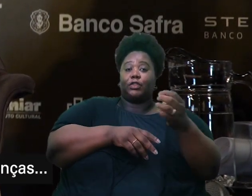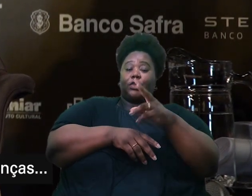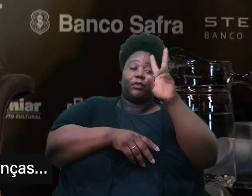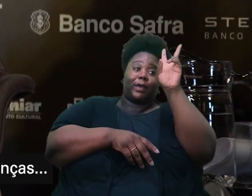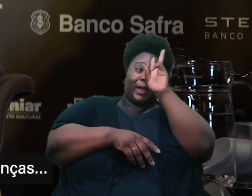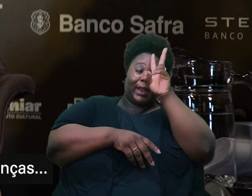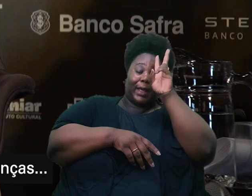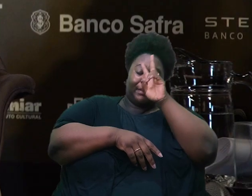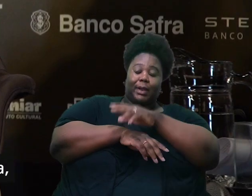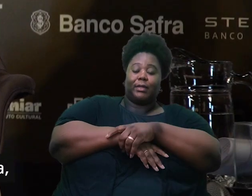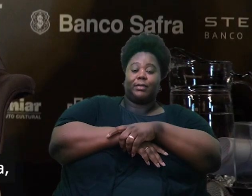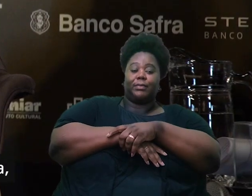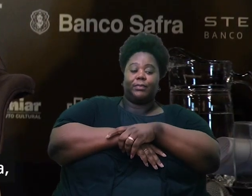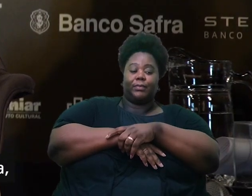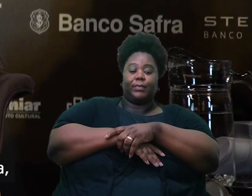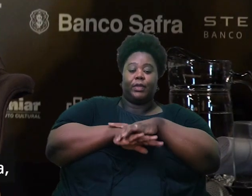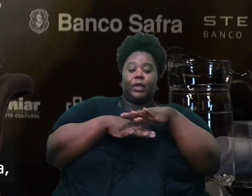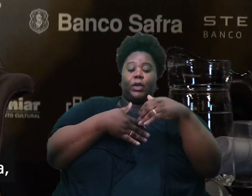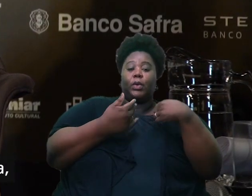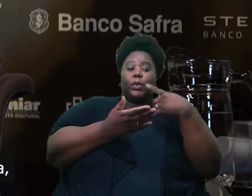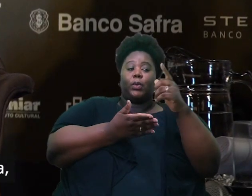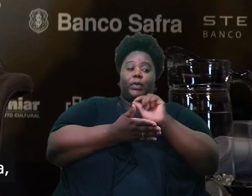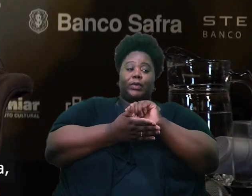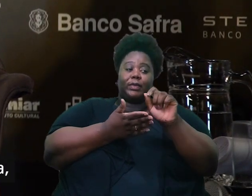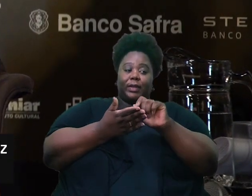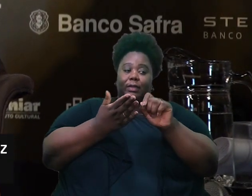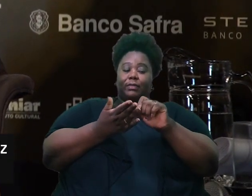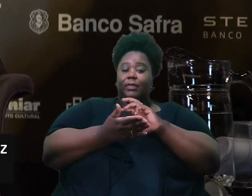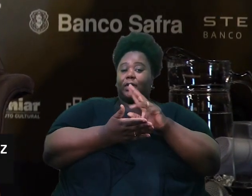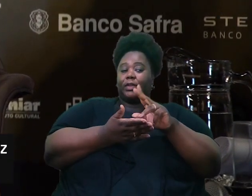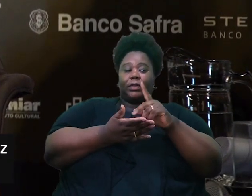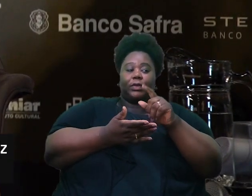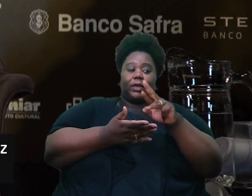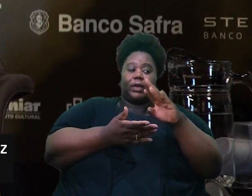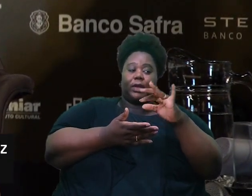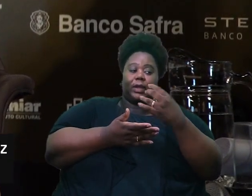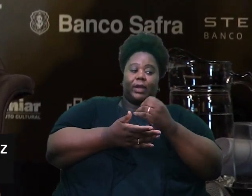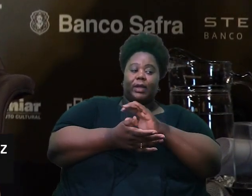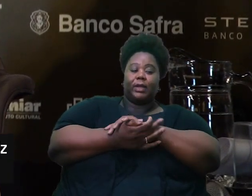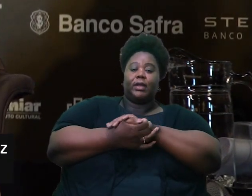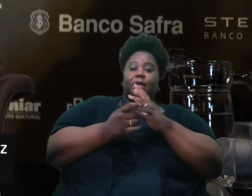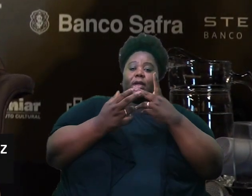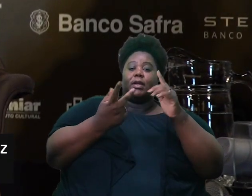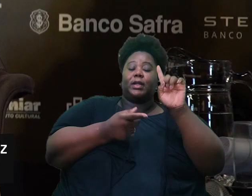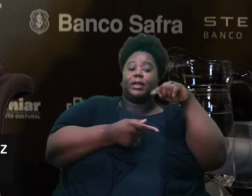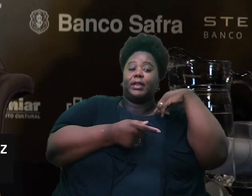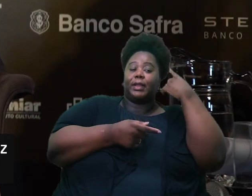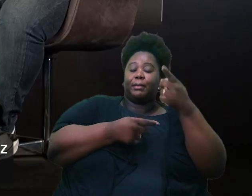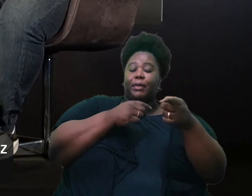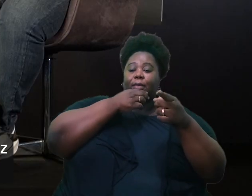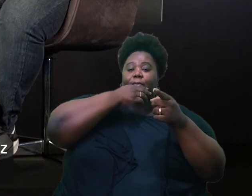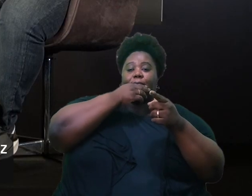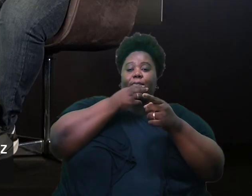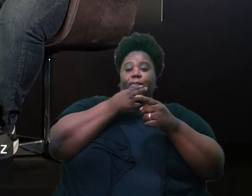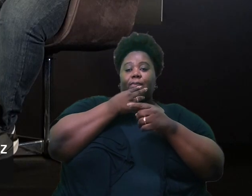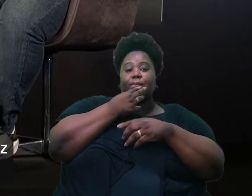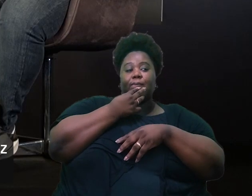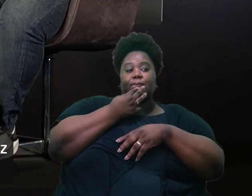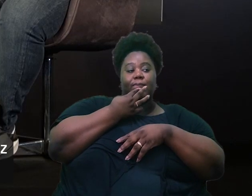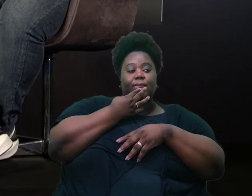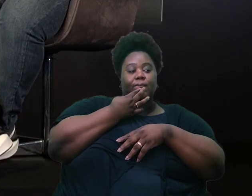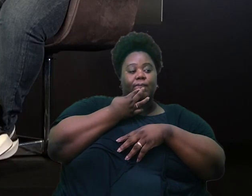lembranças... quando eu escrevia, não era rainha, a primeira versão. Quando eu fiz a revisão, já era eu rainha, não